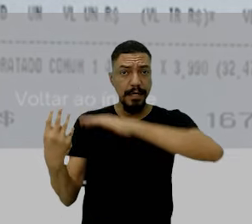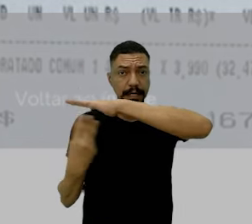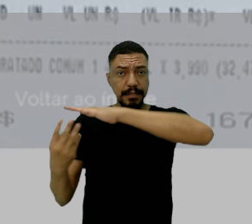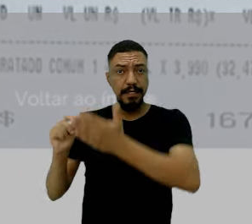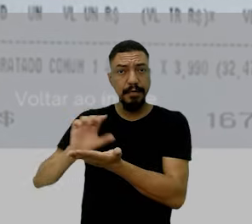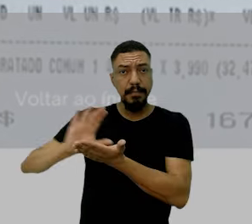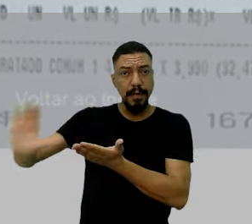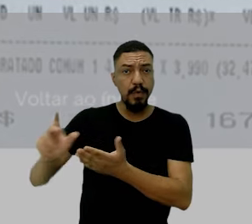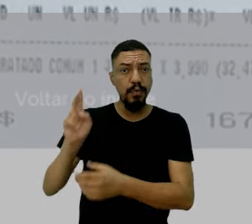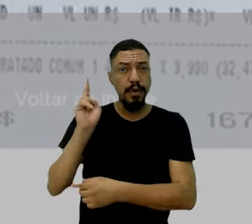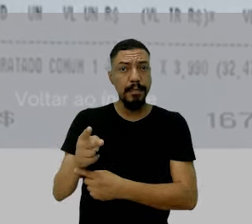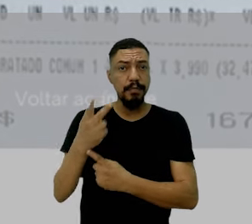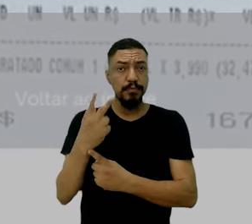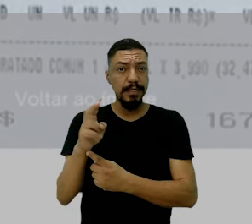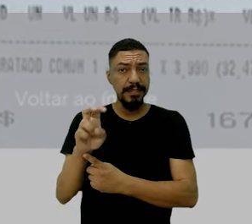cidadã